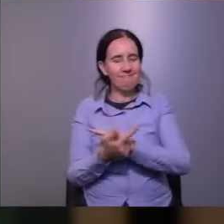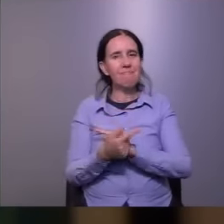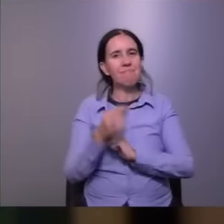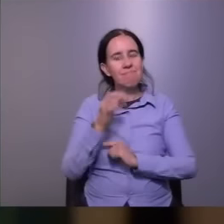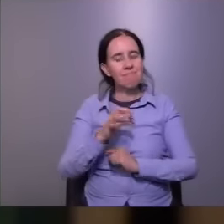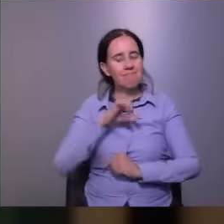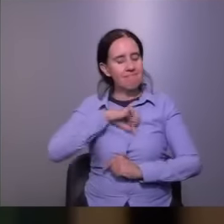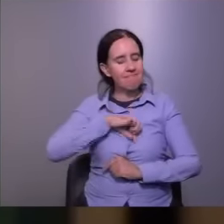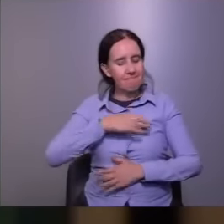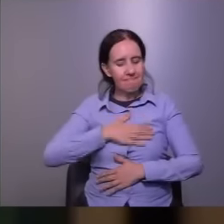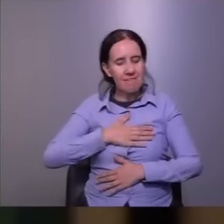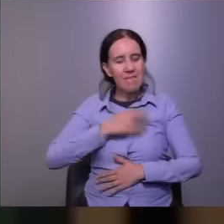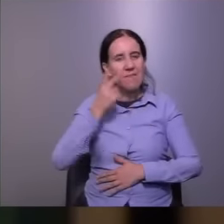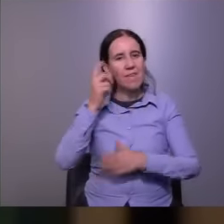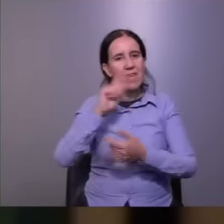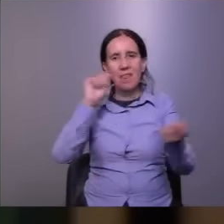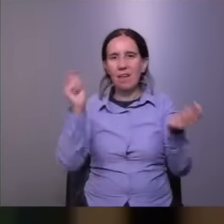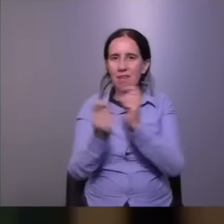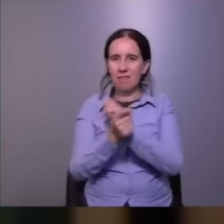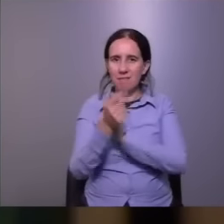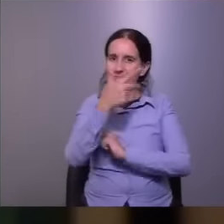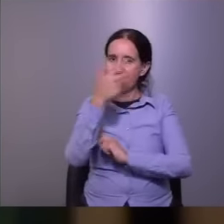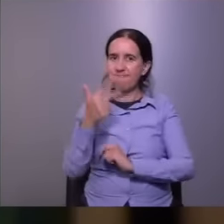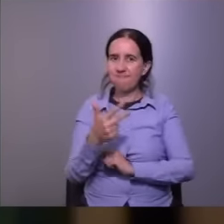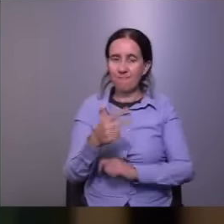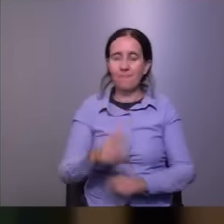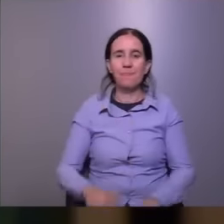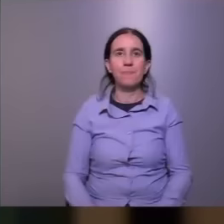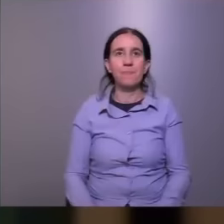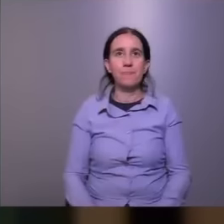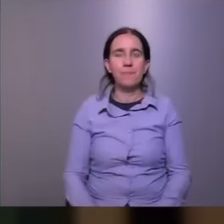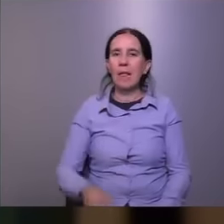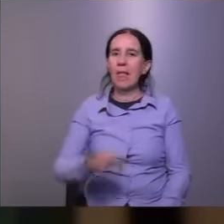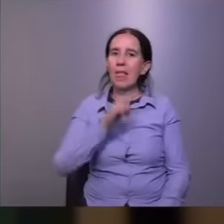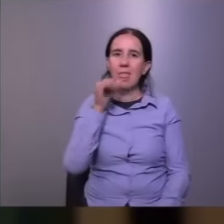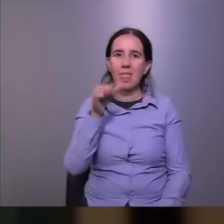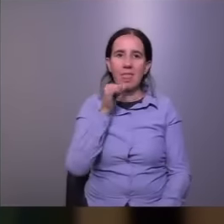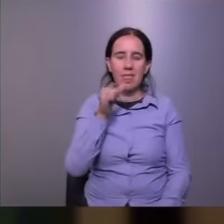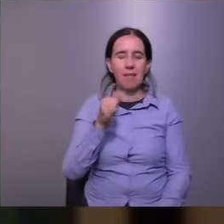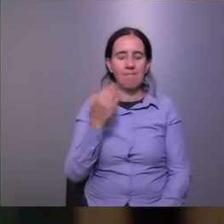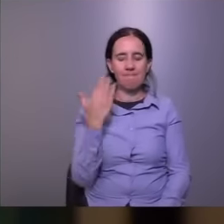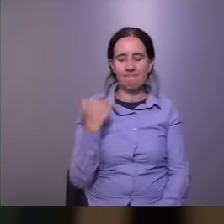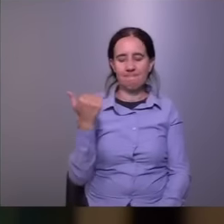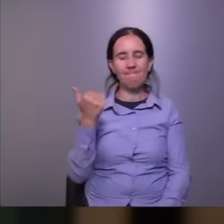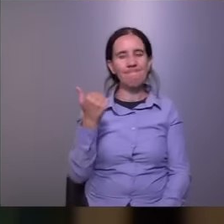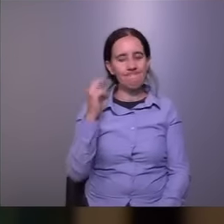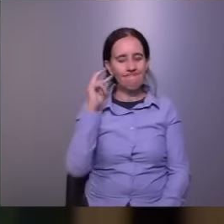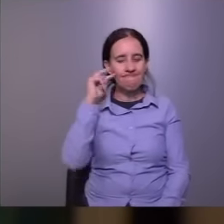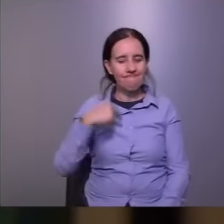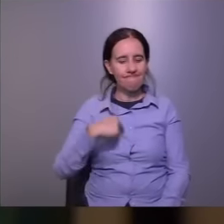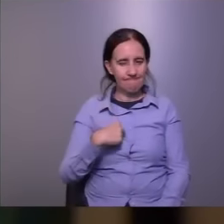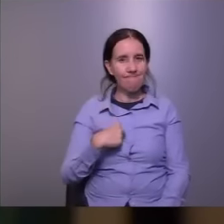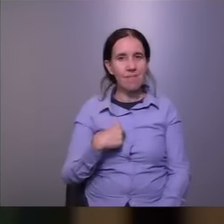verdadeira, não é feita de exteriorismos vazios, mas da profundidade transfiguradora da totalidade da